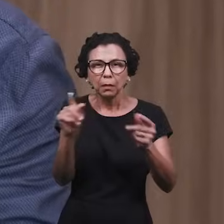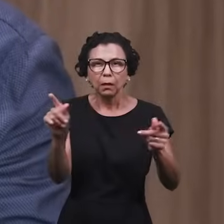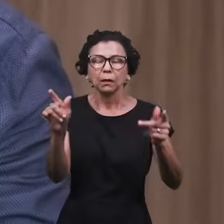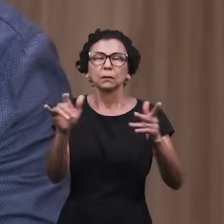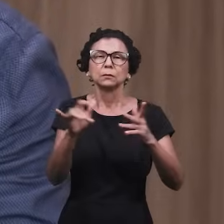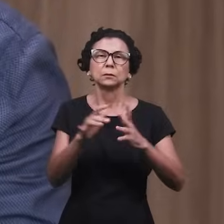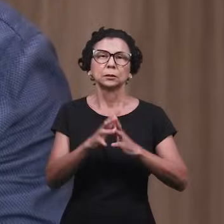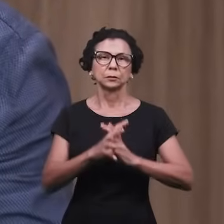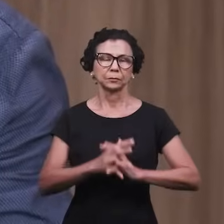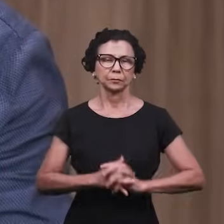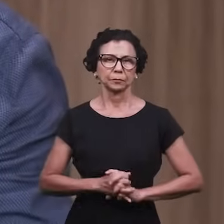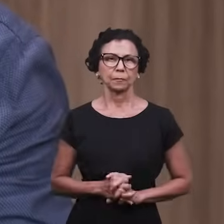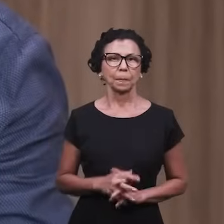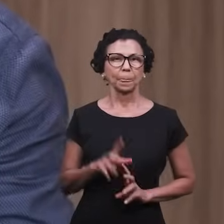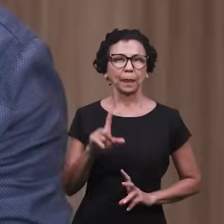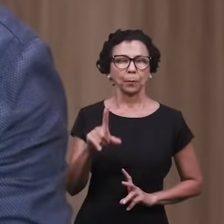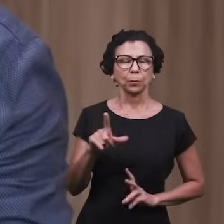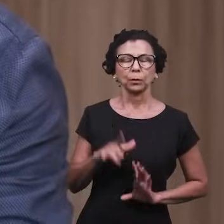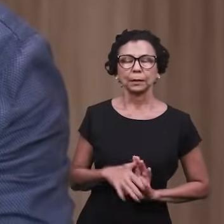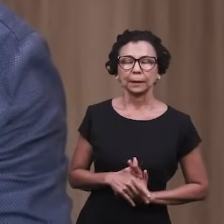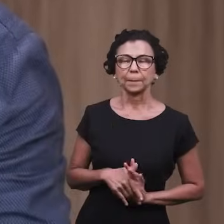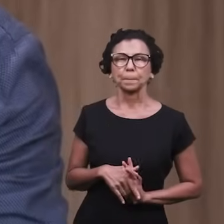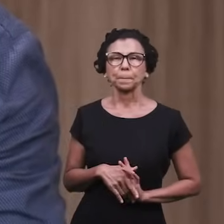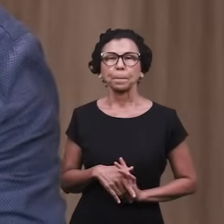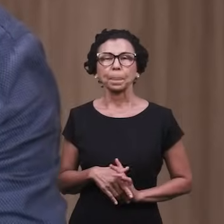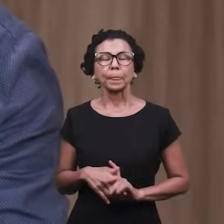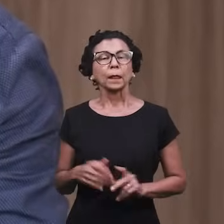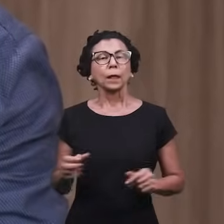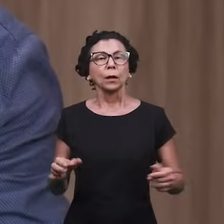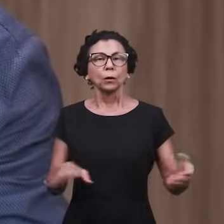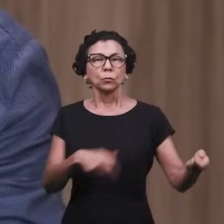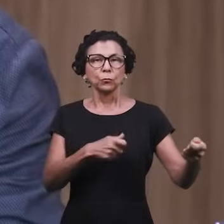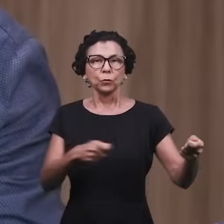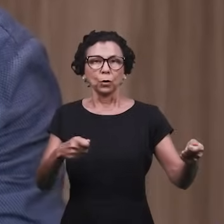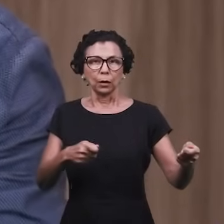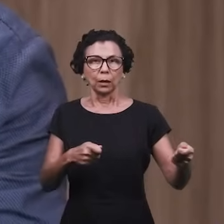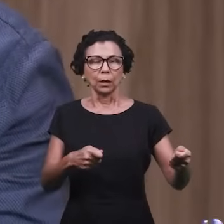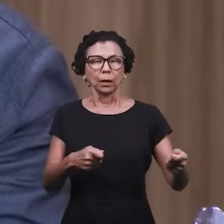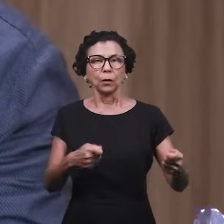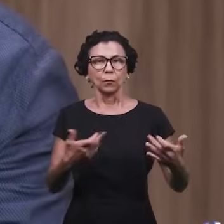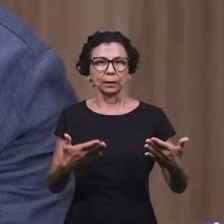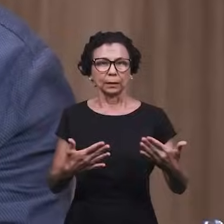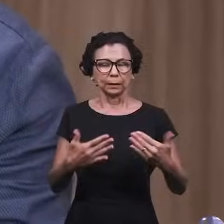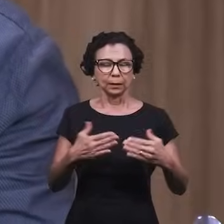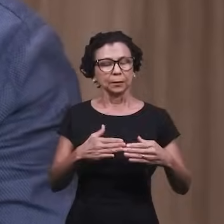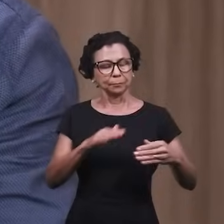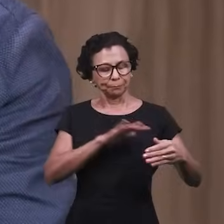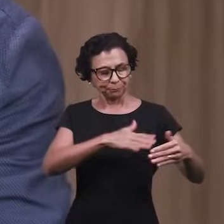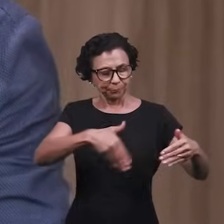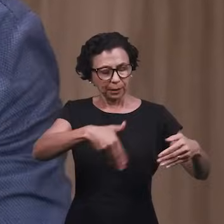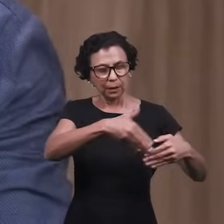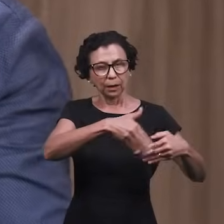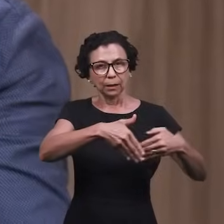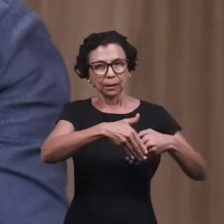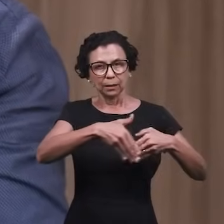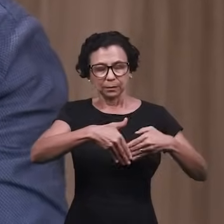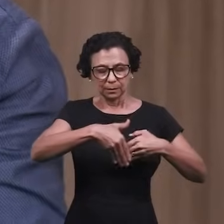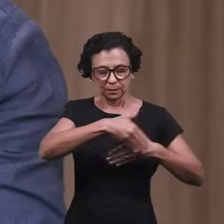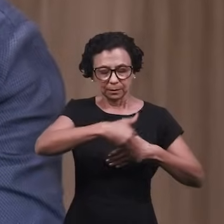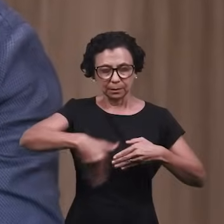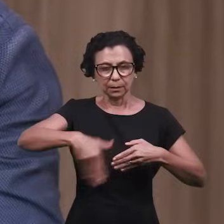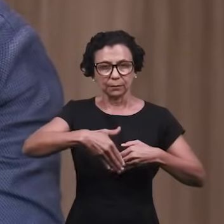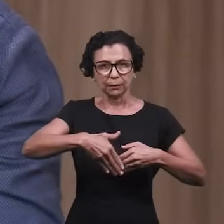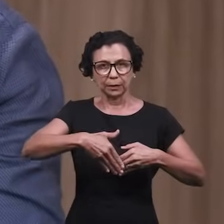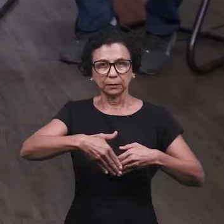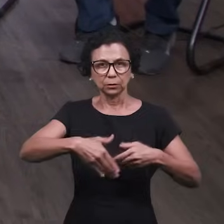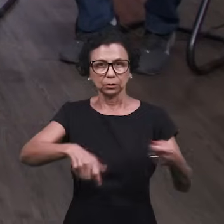na verdade, ele é produzido na tampa do violão. A tampa do violão é que produz o som do violão. A caixa é simplesmente para